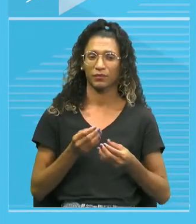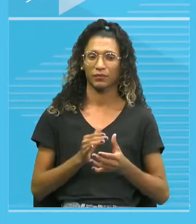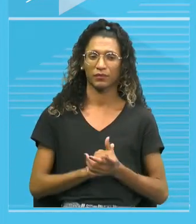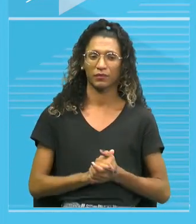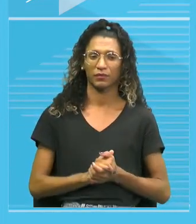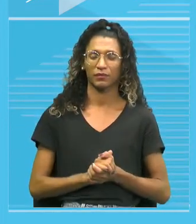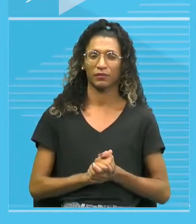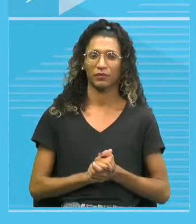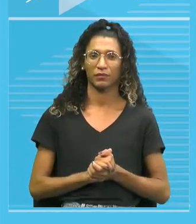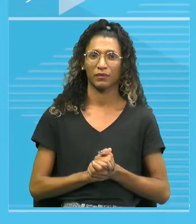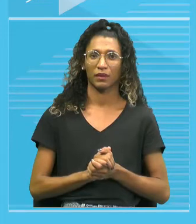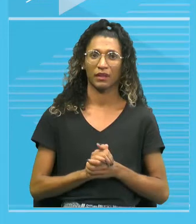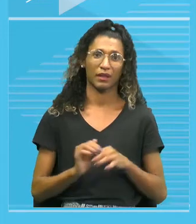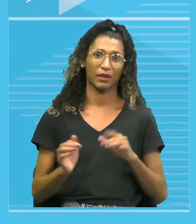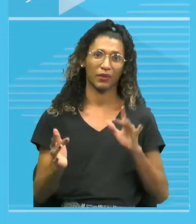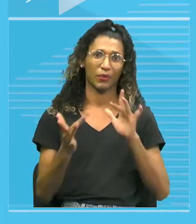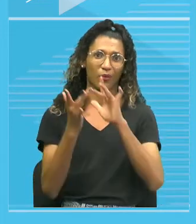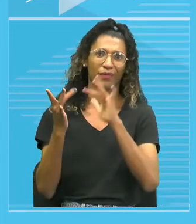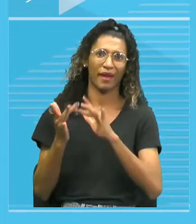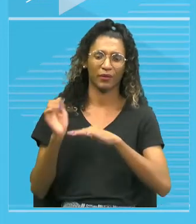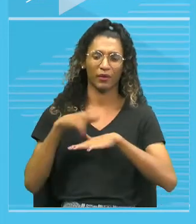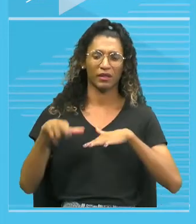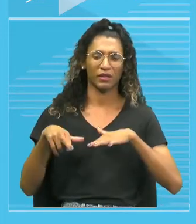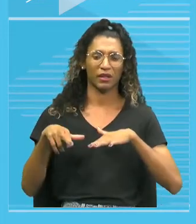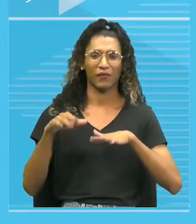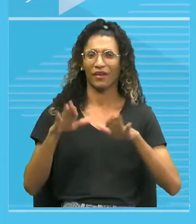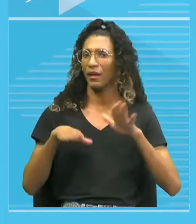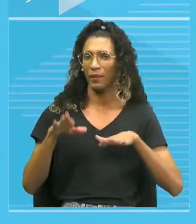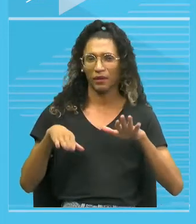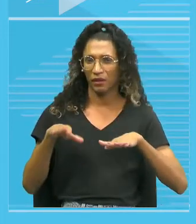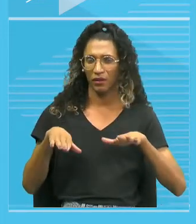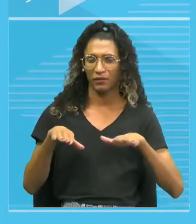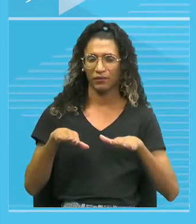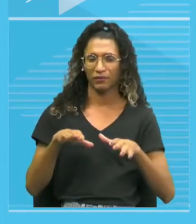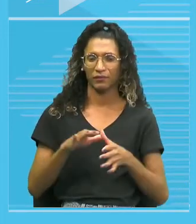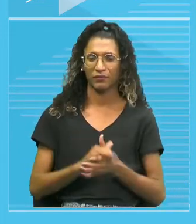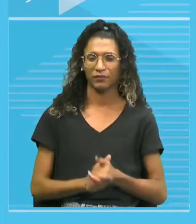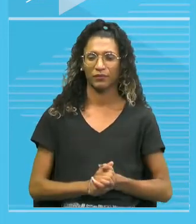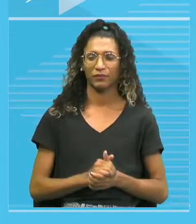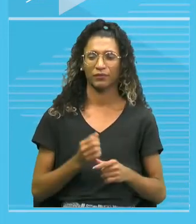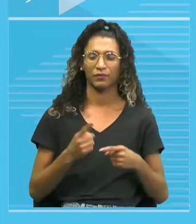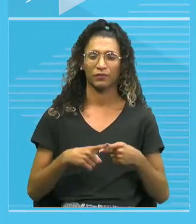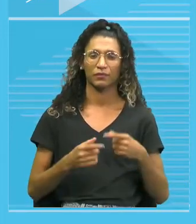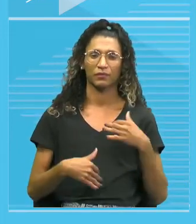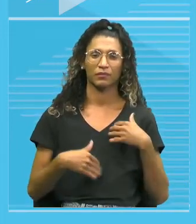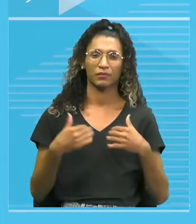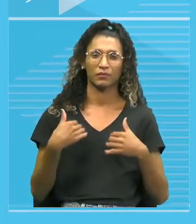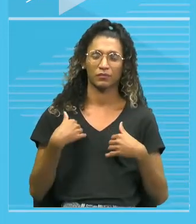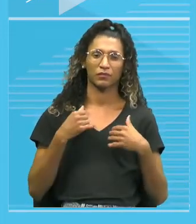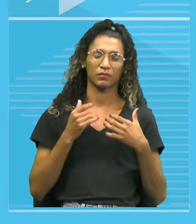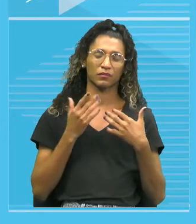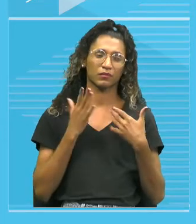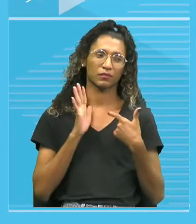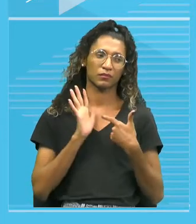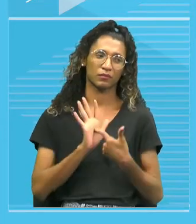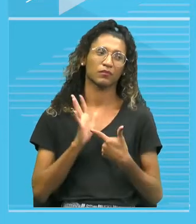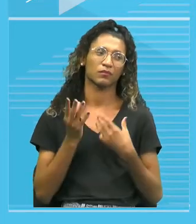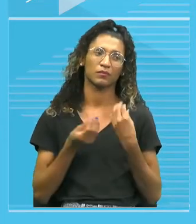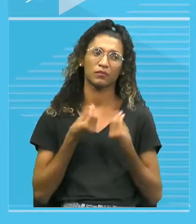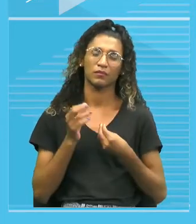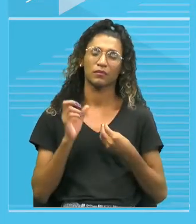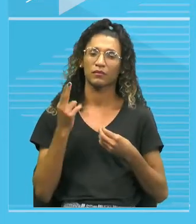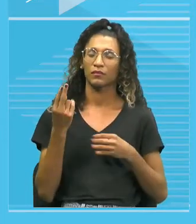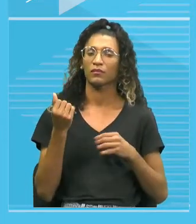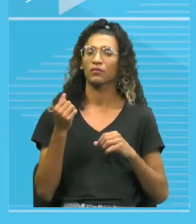às radiações, a depender do tempo em que o corpo ficou exposto e a depender do tipo de